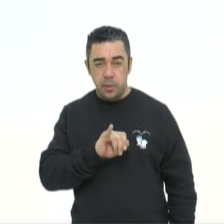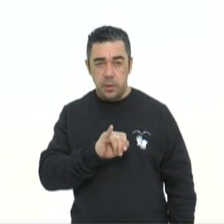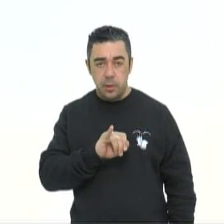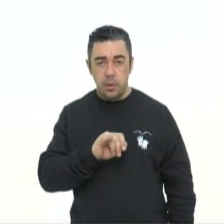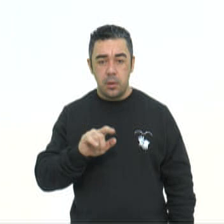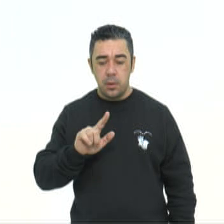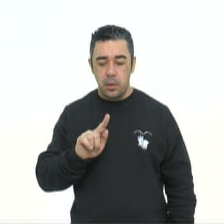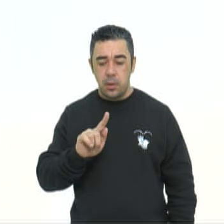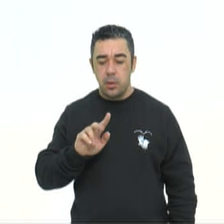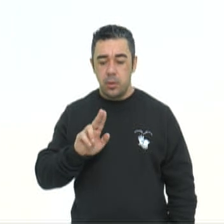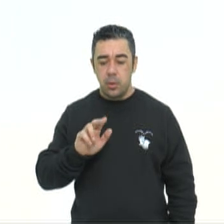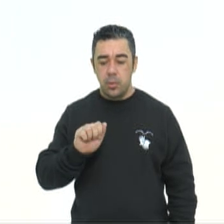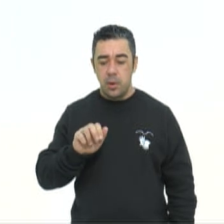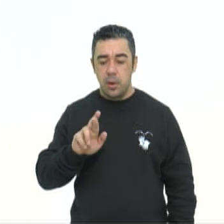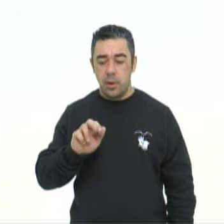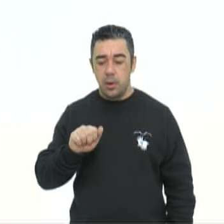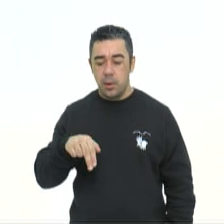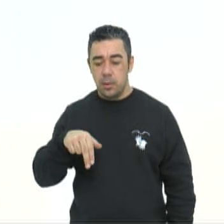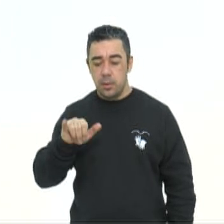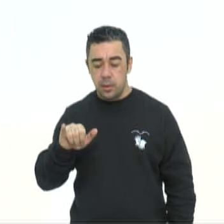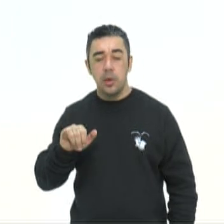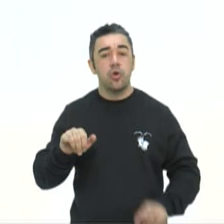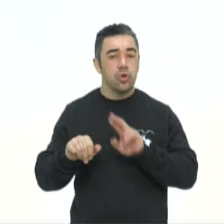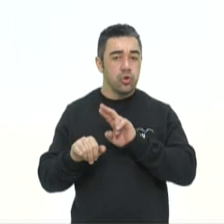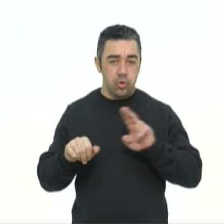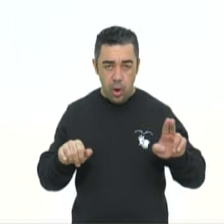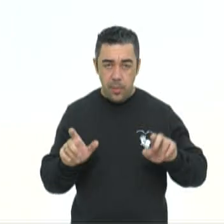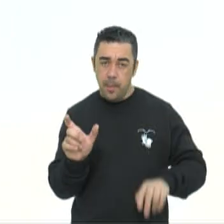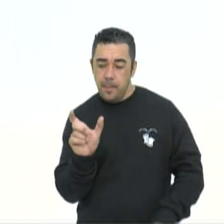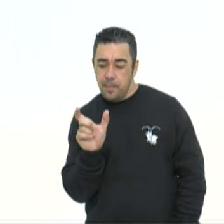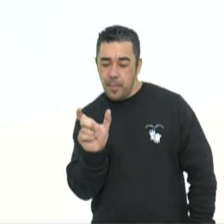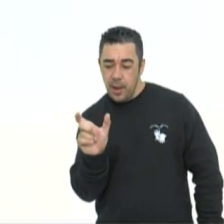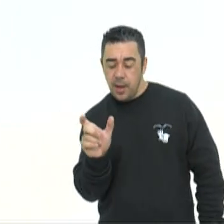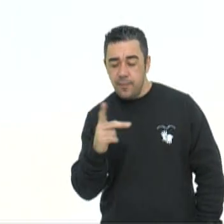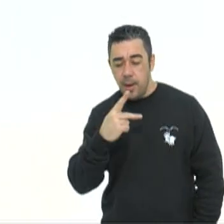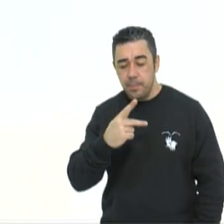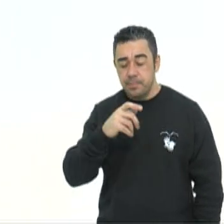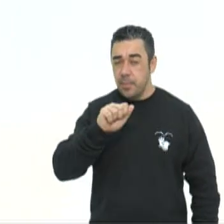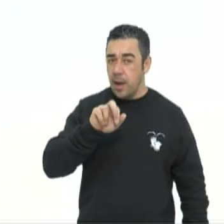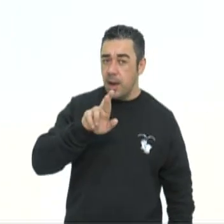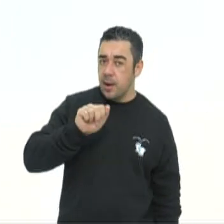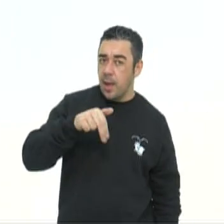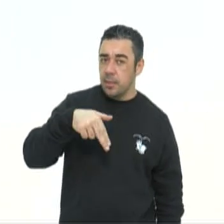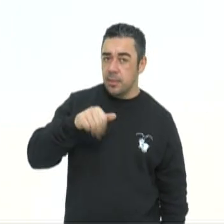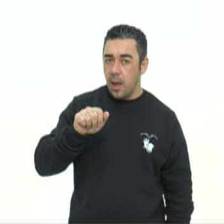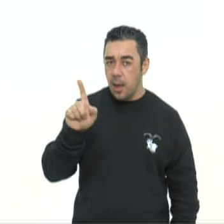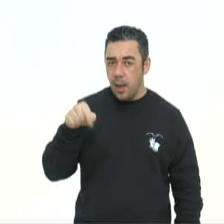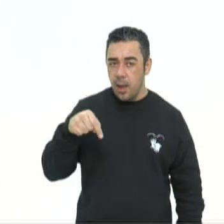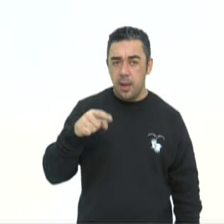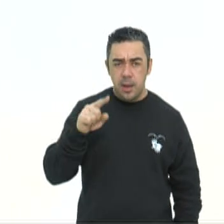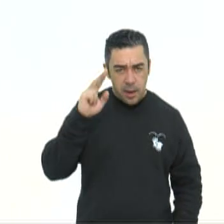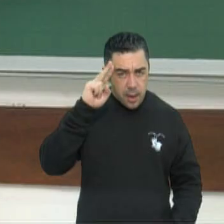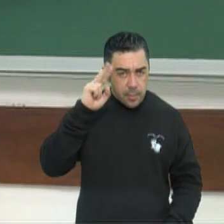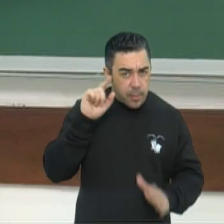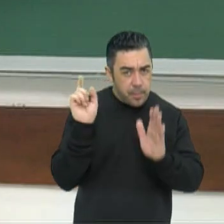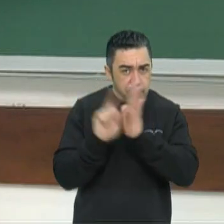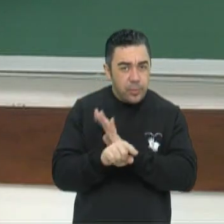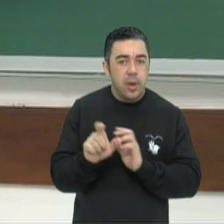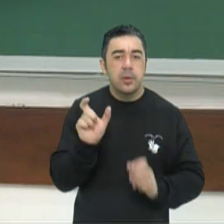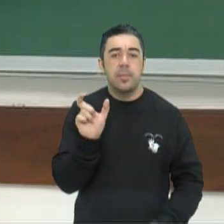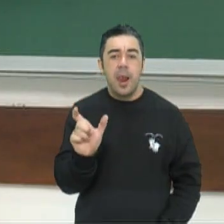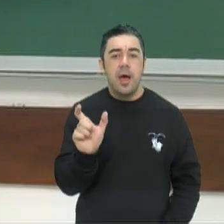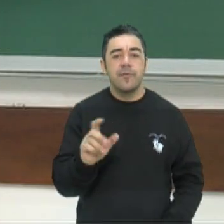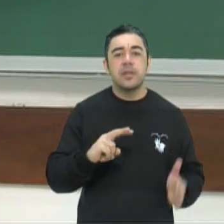origem a nomes como Paraná. E aí nós fizemos uma pergunta no início da aula. Você lembra da pergunta? O que